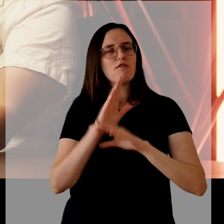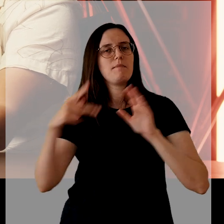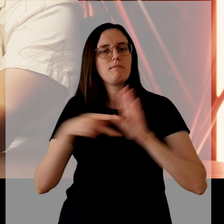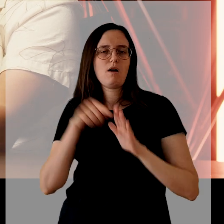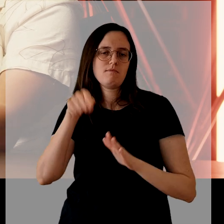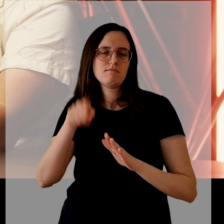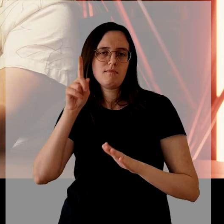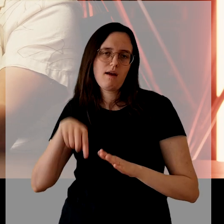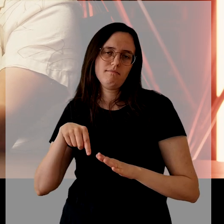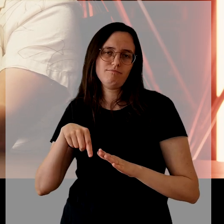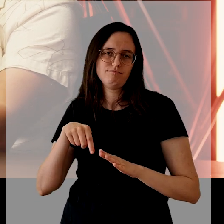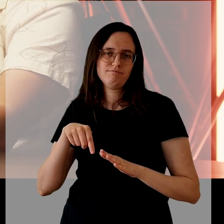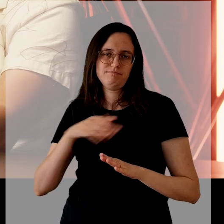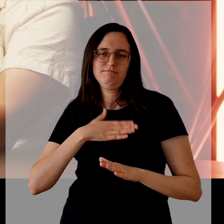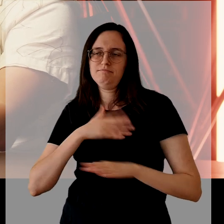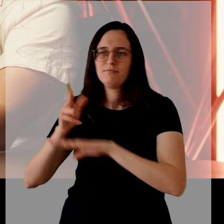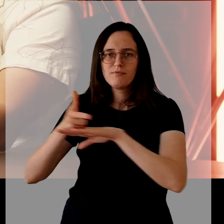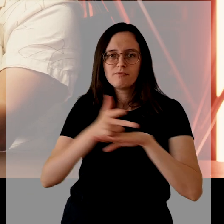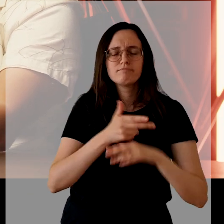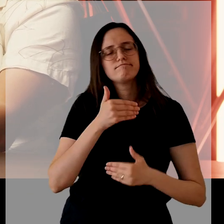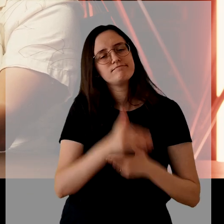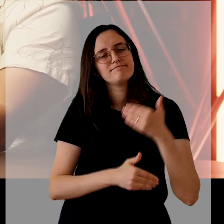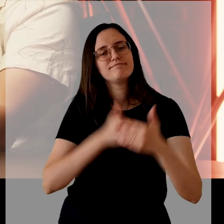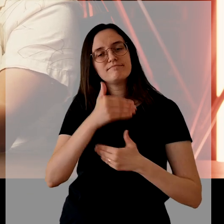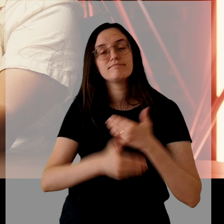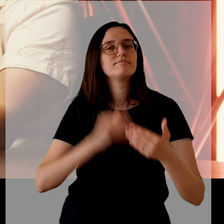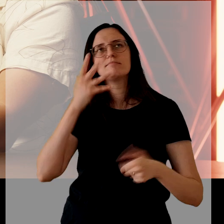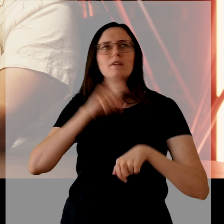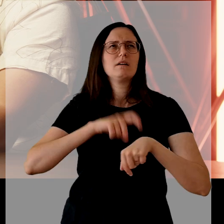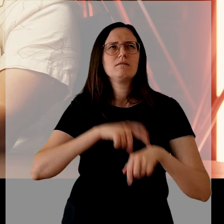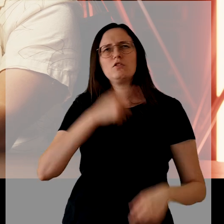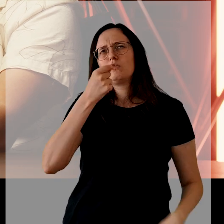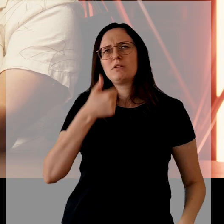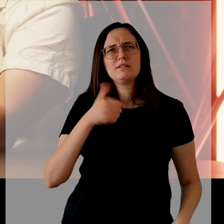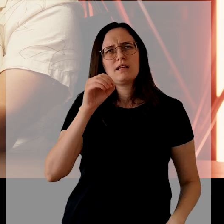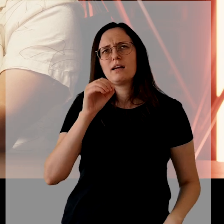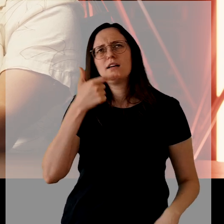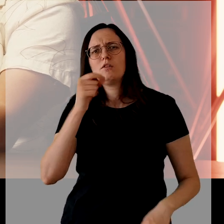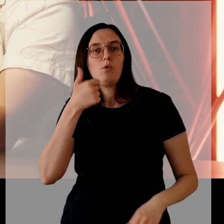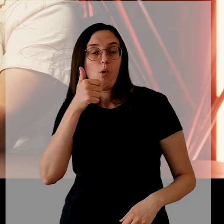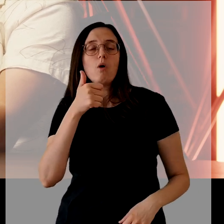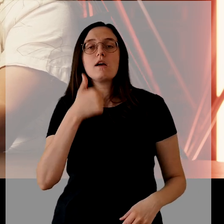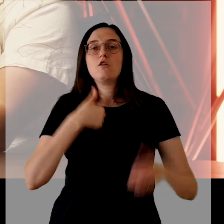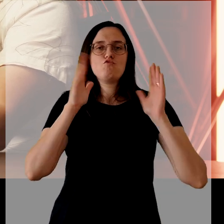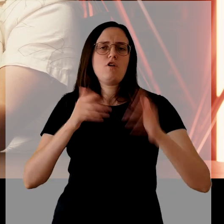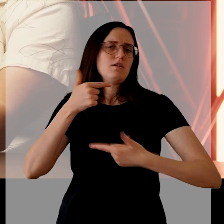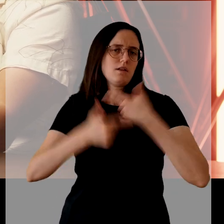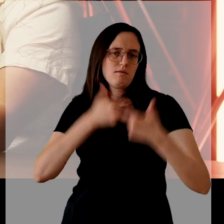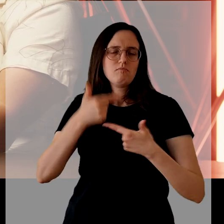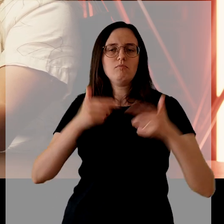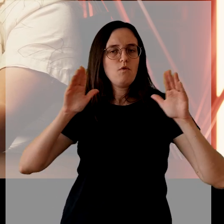da produtora. Então eu fui indo aos poucos e aí até que em algum momento ali, 2010, 2011, eu já